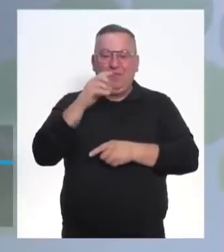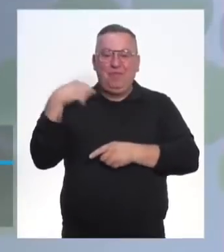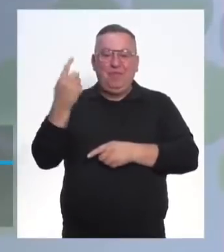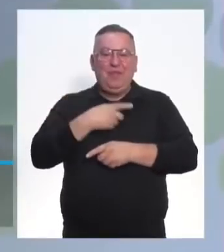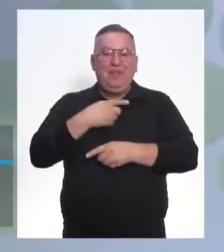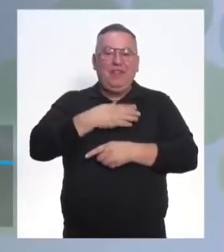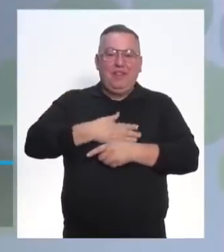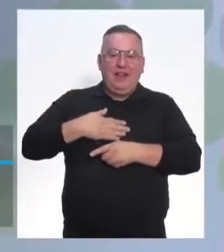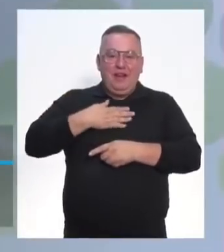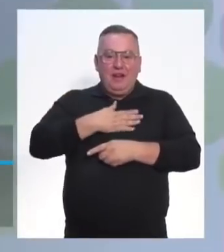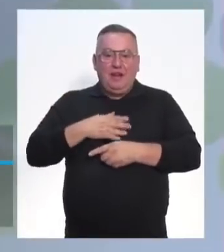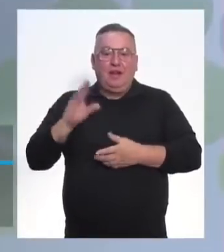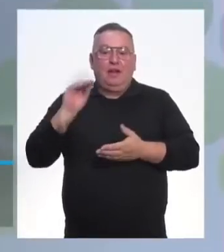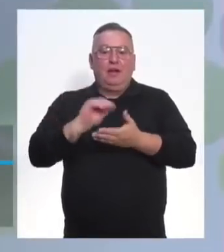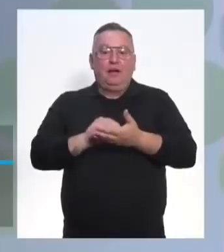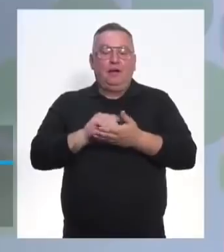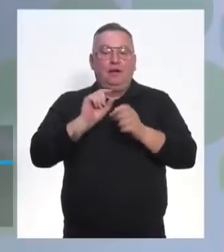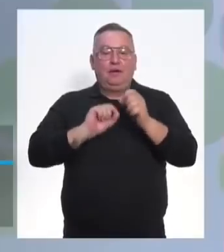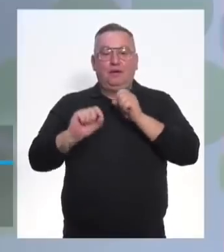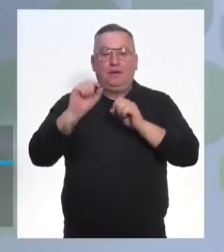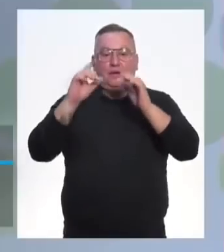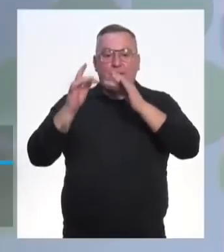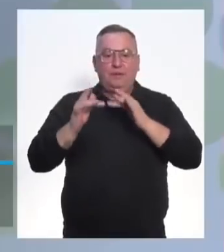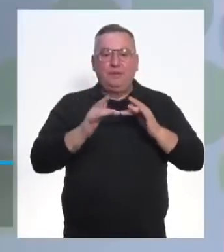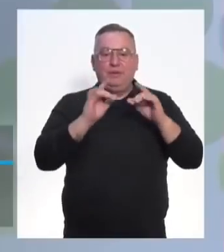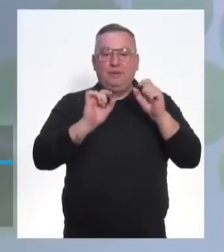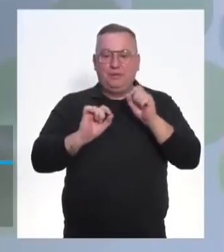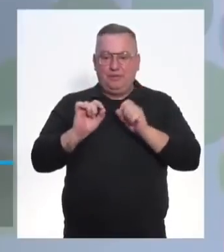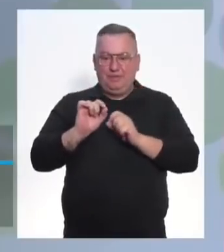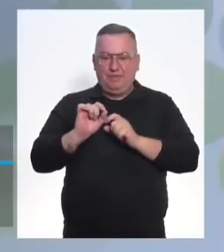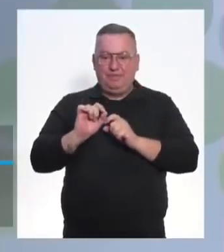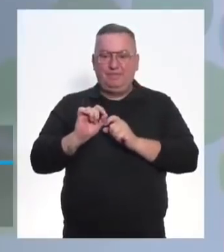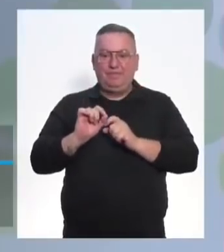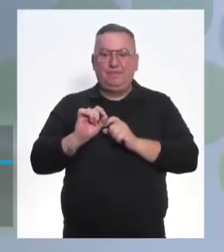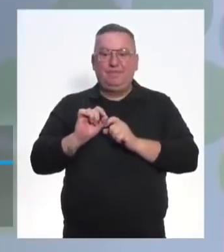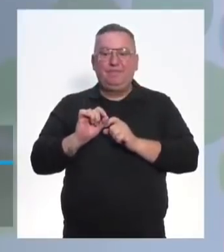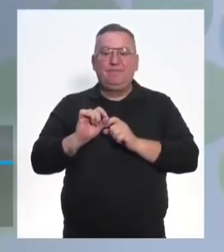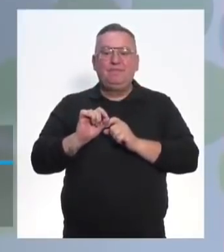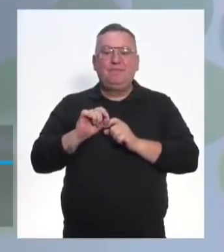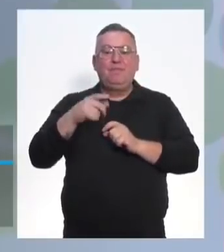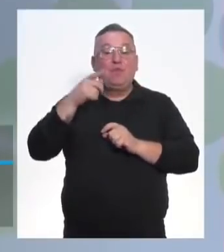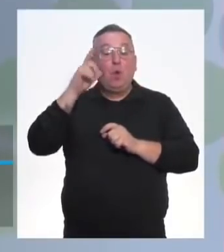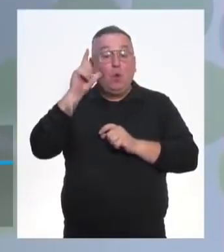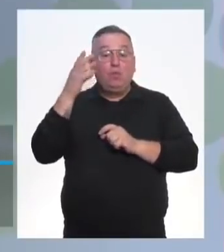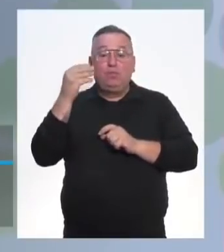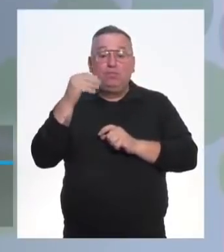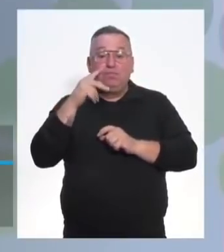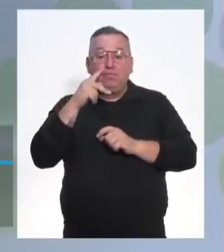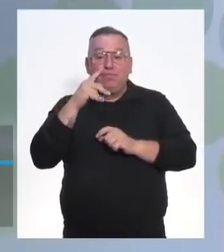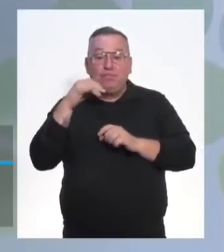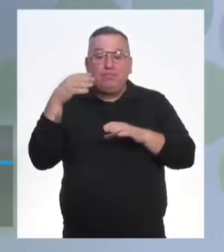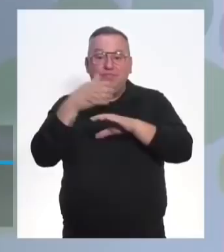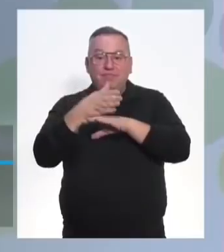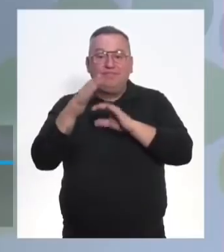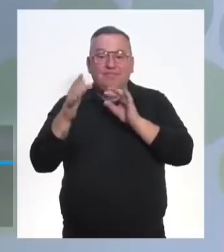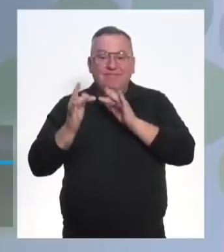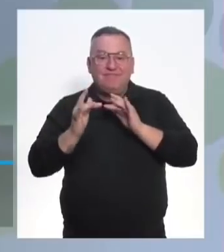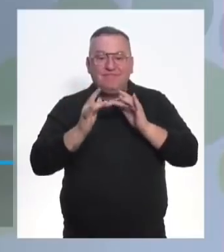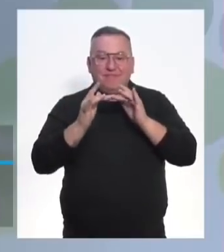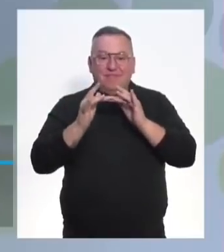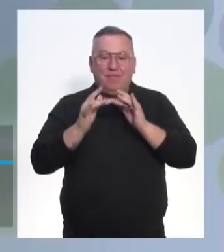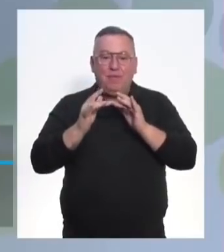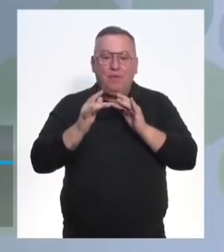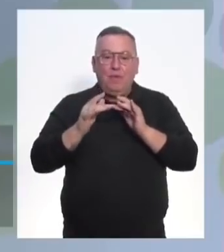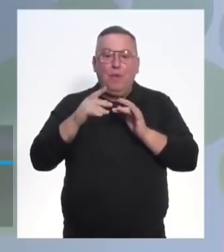nós gostaríamos de colocar, que era relacionado basicamente a esse, né? Ontem muitos pais entraram em contato,